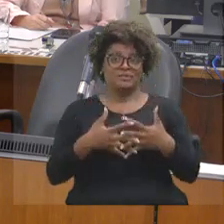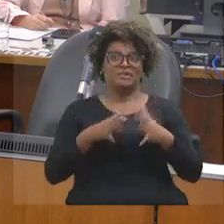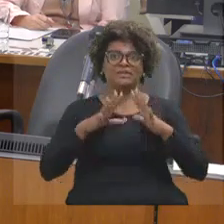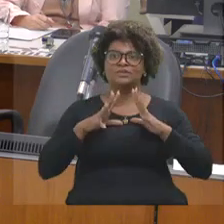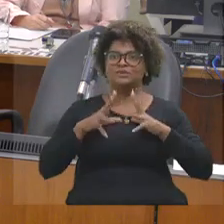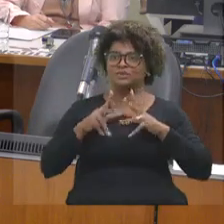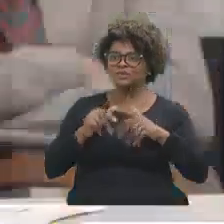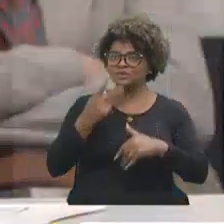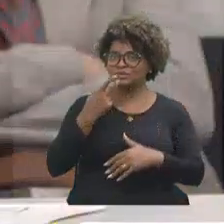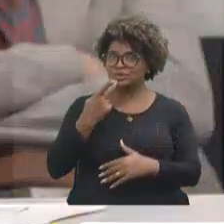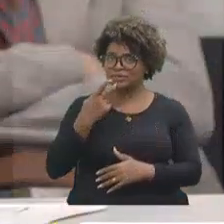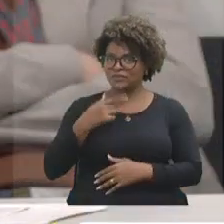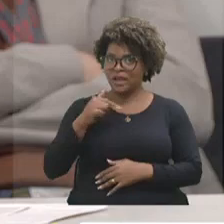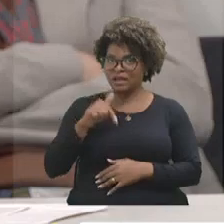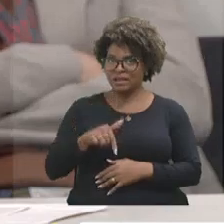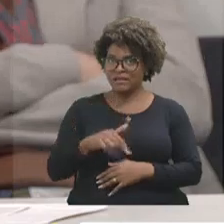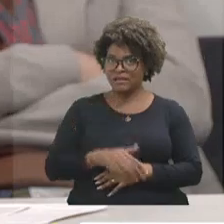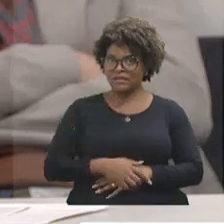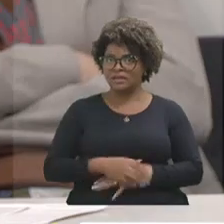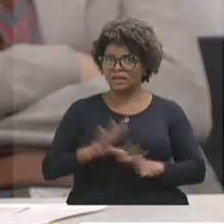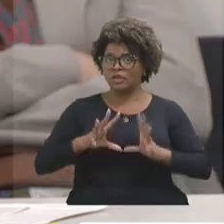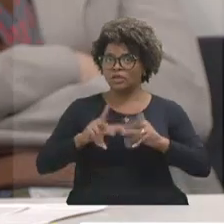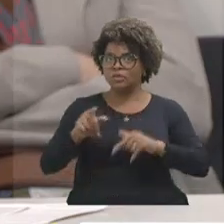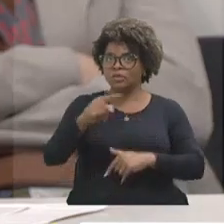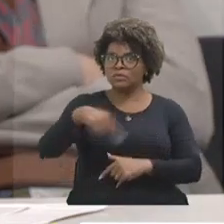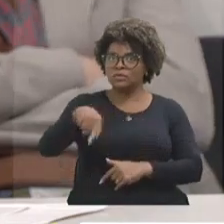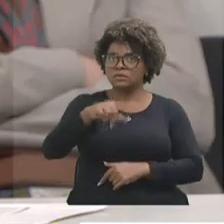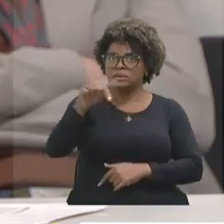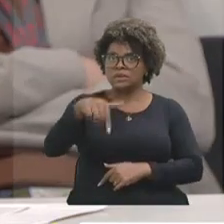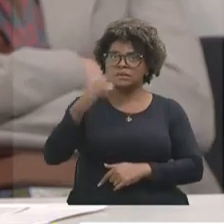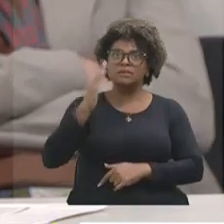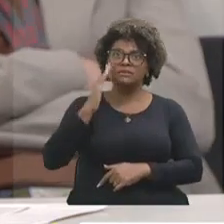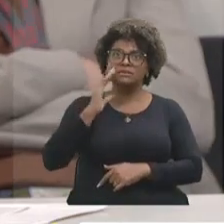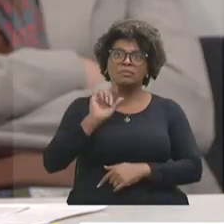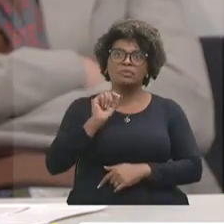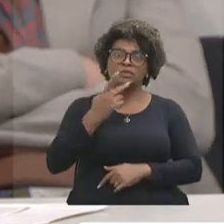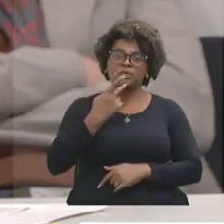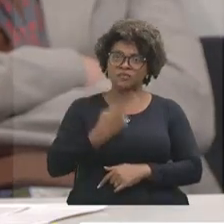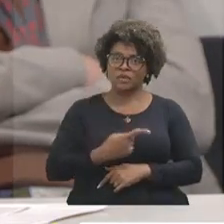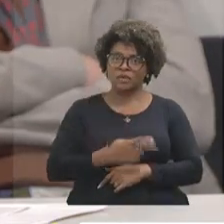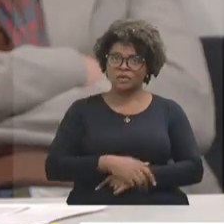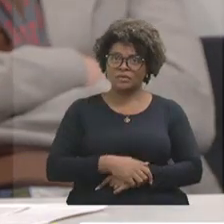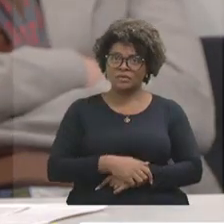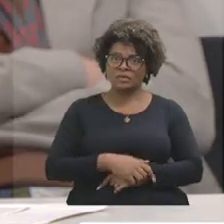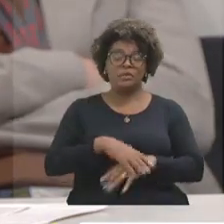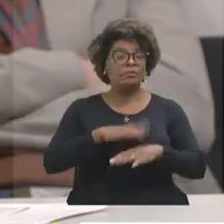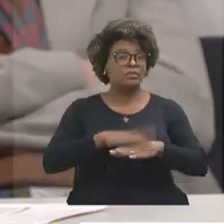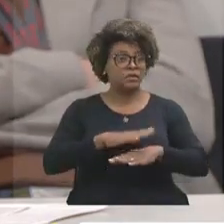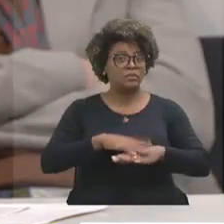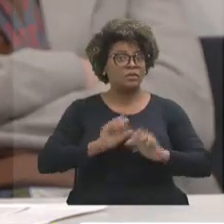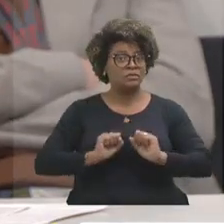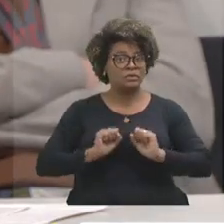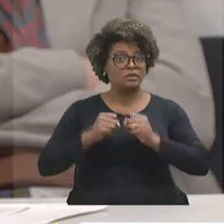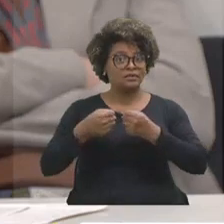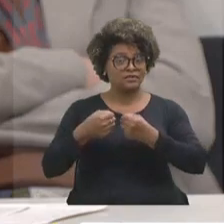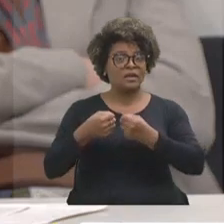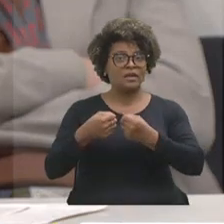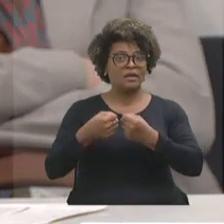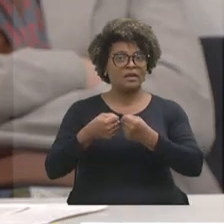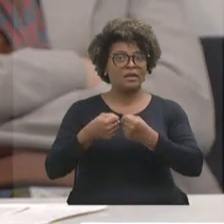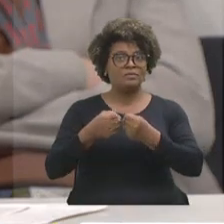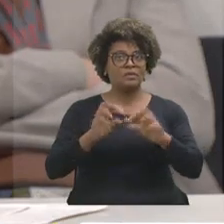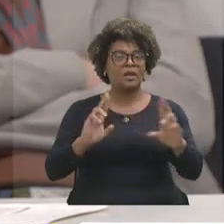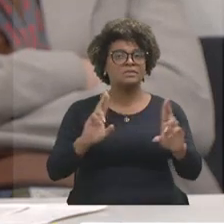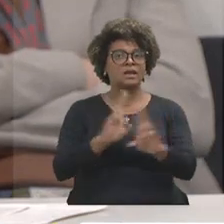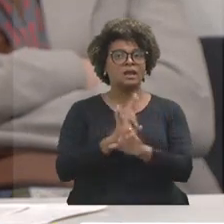em habilitações de auto complexidade né Acho que todos aqui sabem do que nós estamos falando eu sou um grande defensor eh da